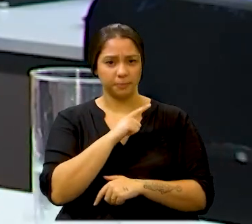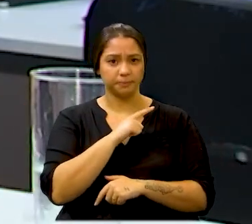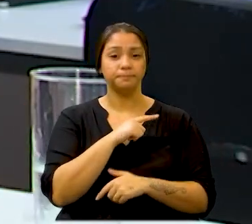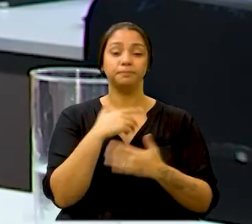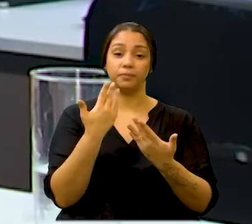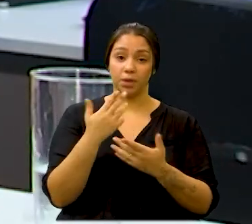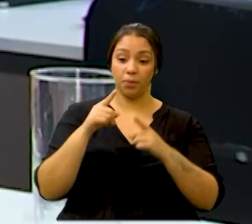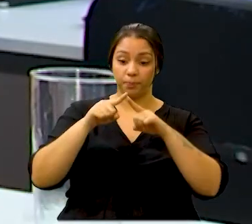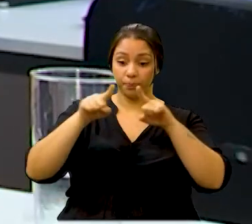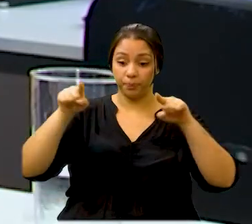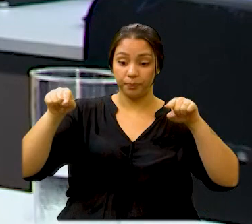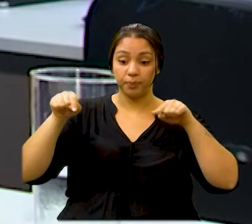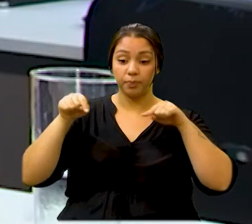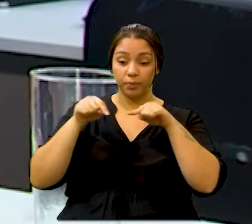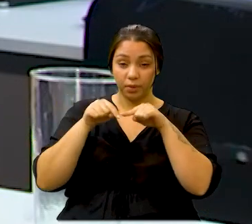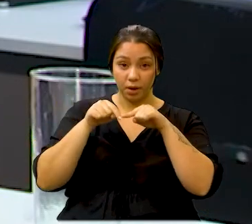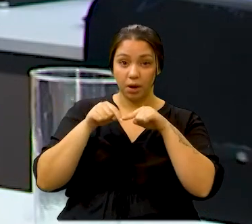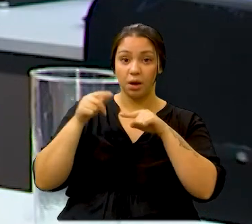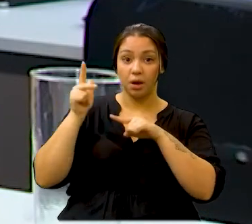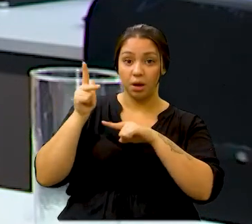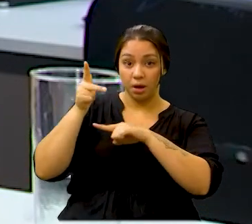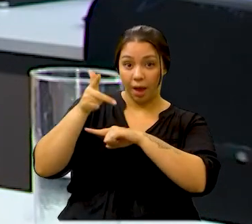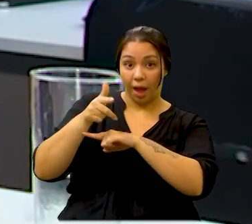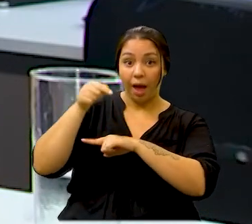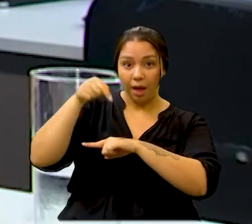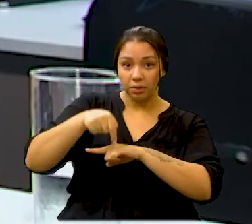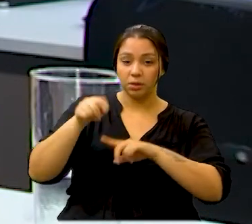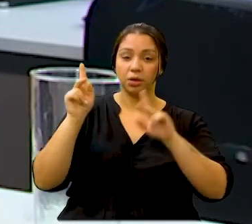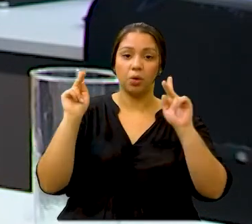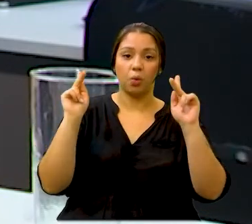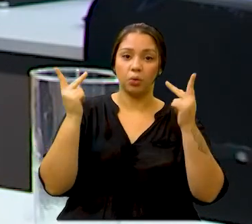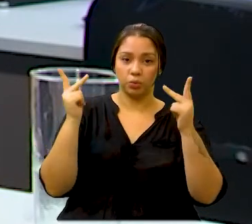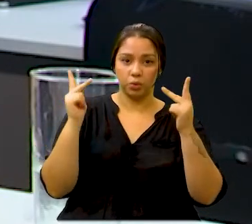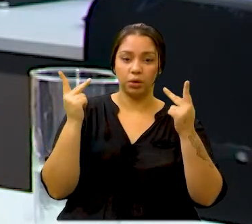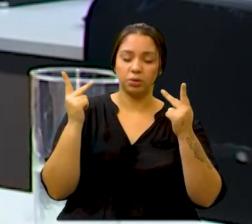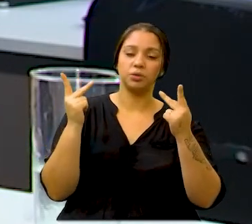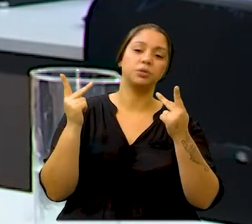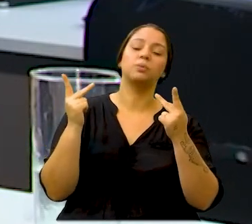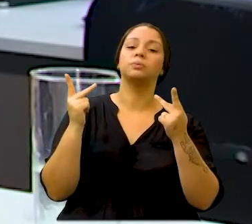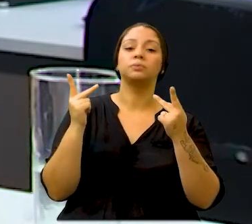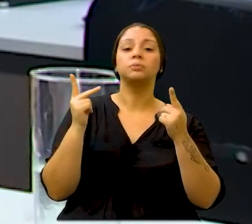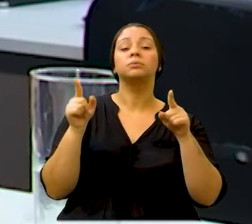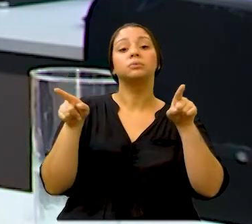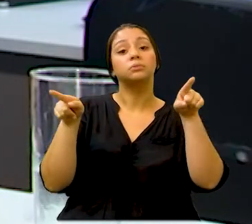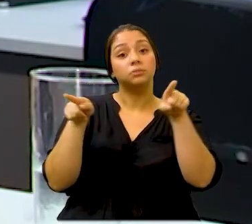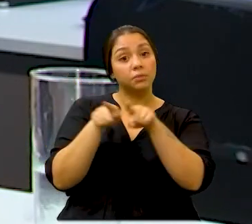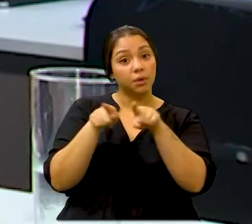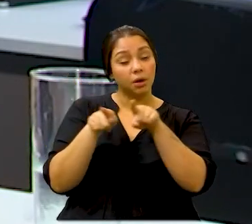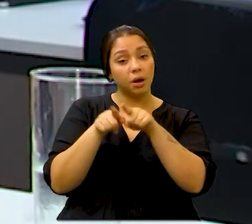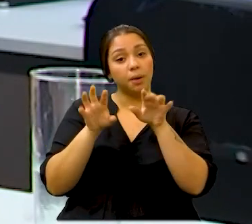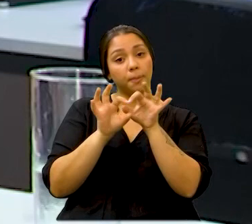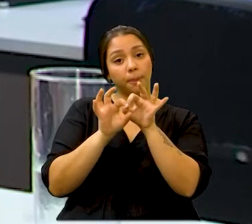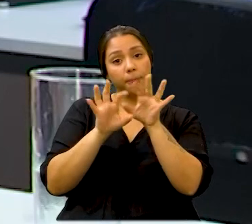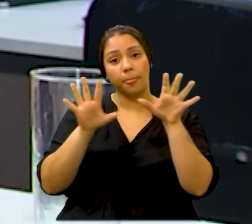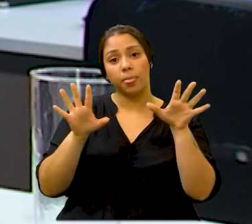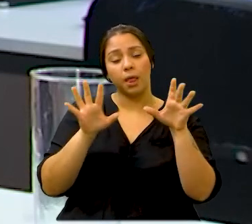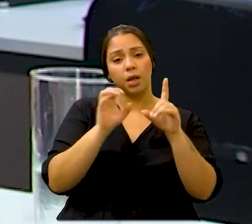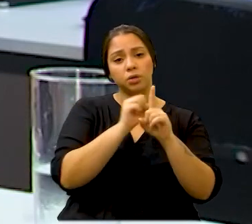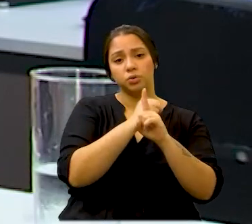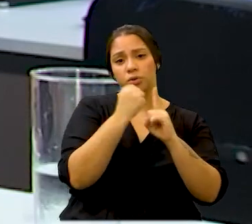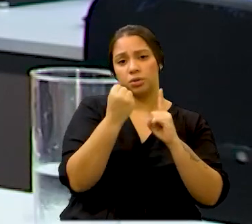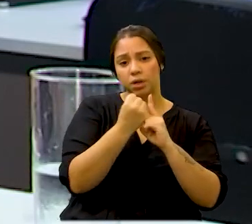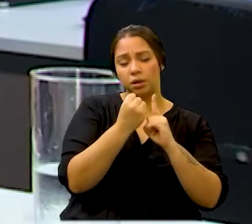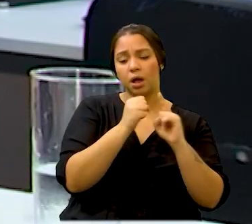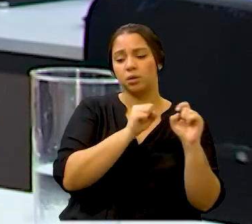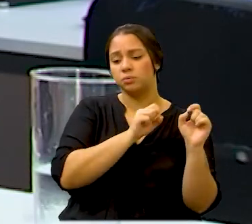interesse. Que legal. Tá? O Ubuntu Maker, que é o laboratório aqui do campus Hortolândia, ele também é disponível para que